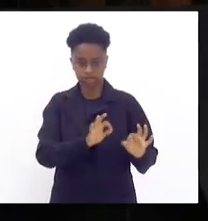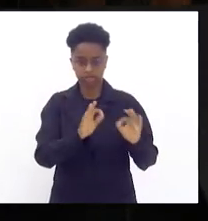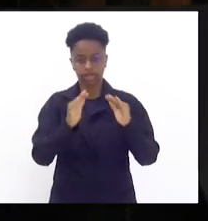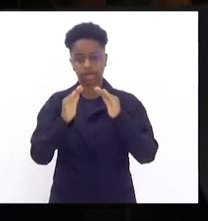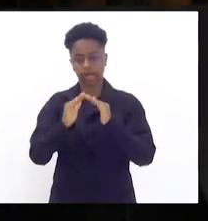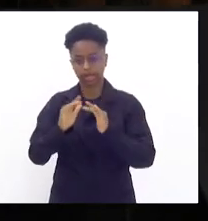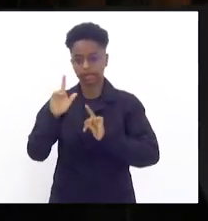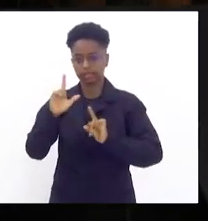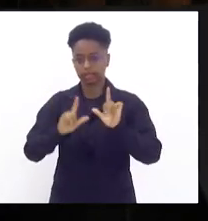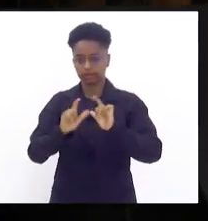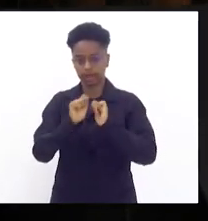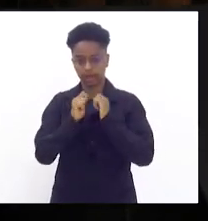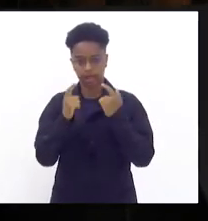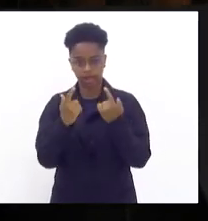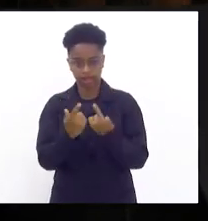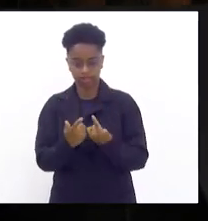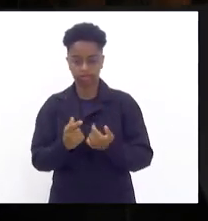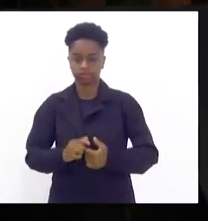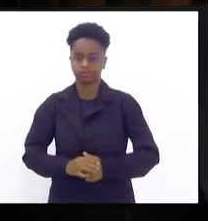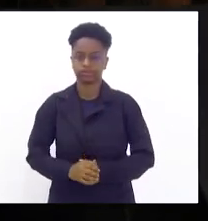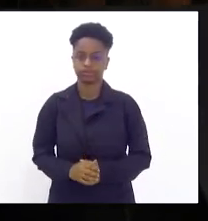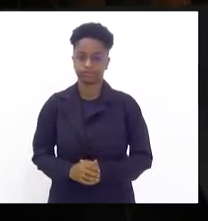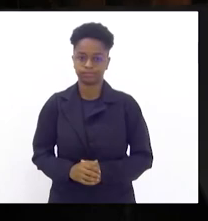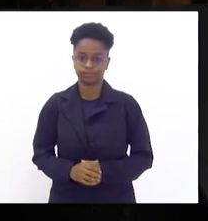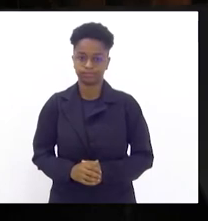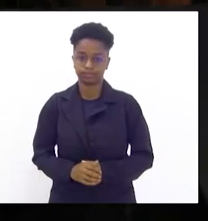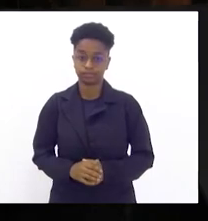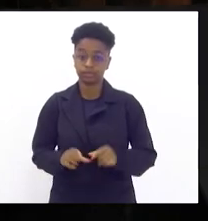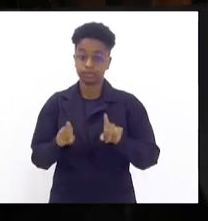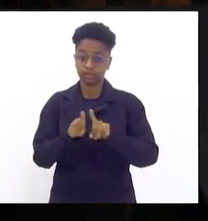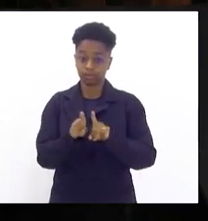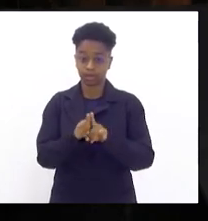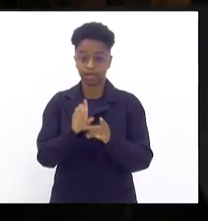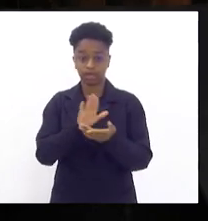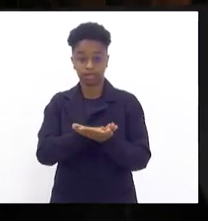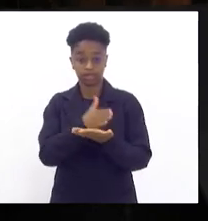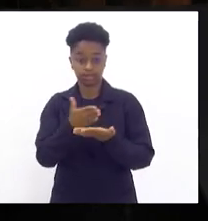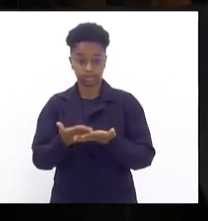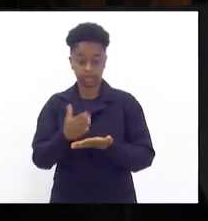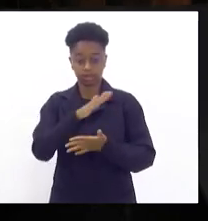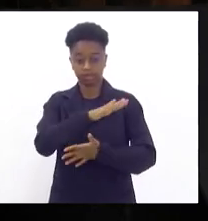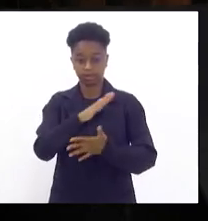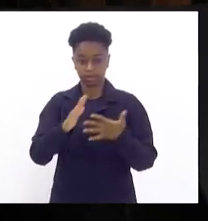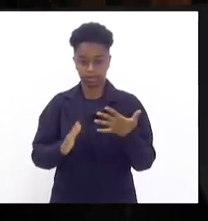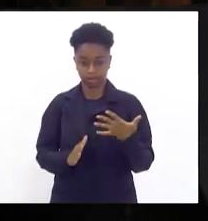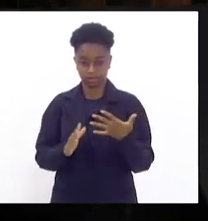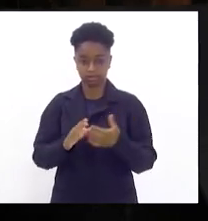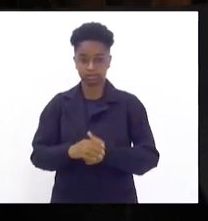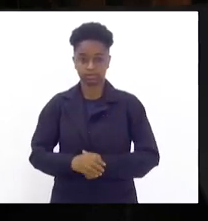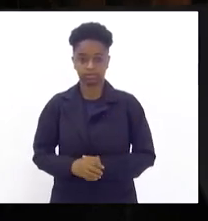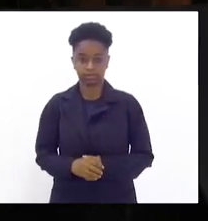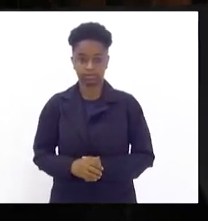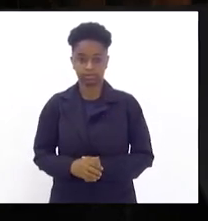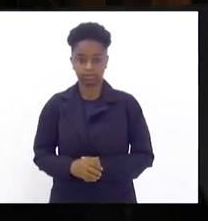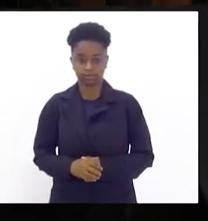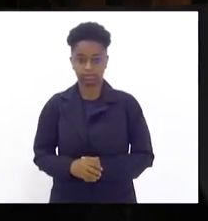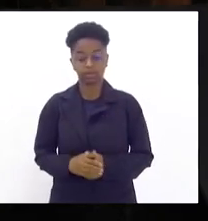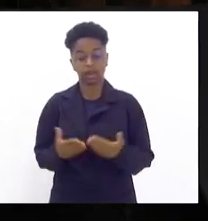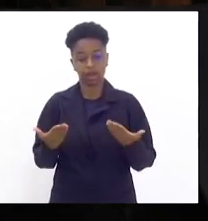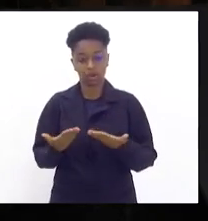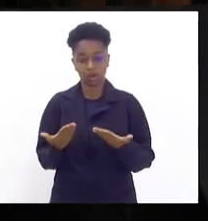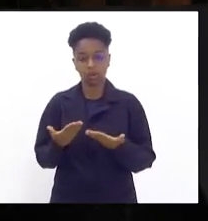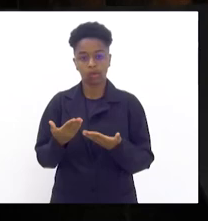TV Alerge, senhor intérprete da linguagem de Libras, que leva a